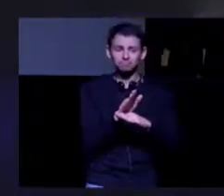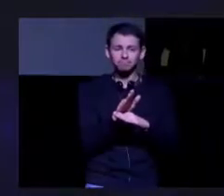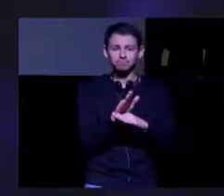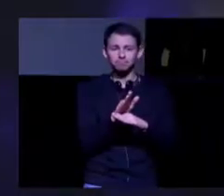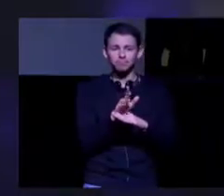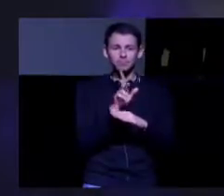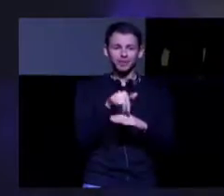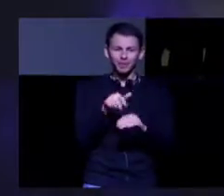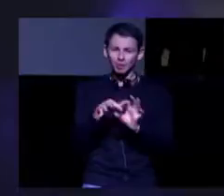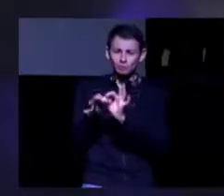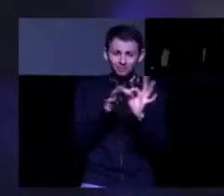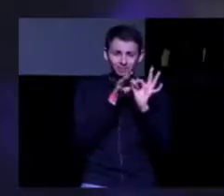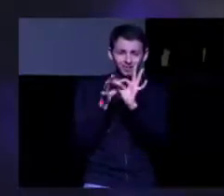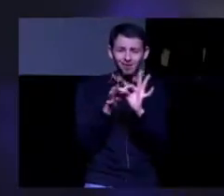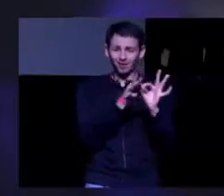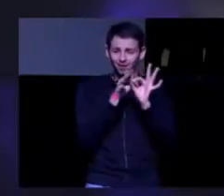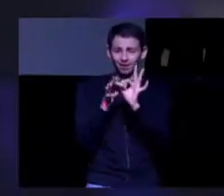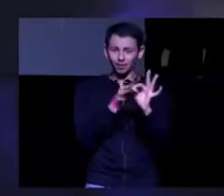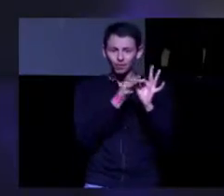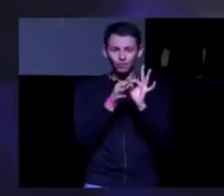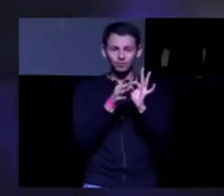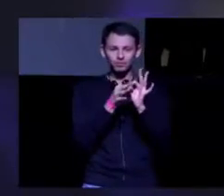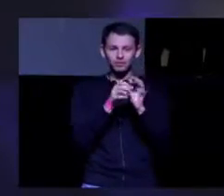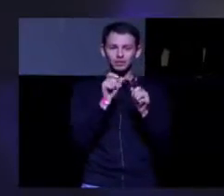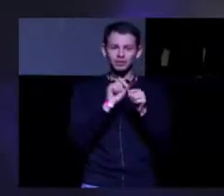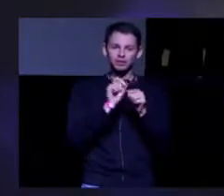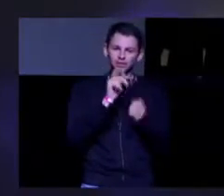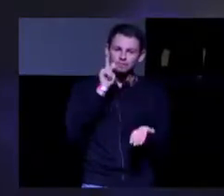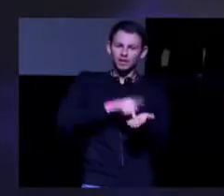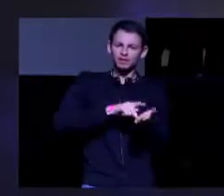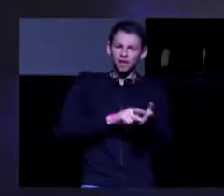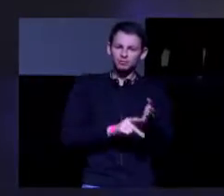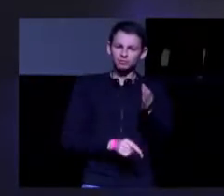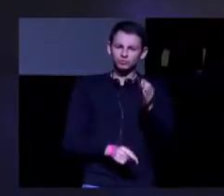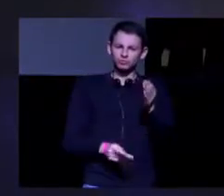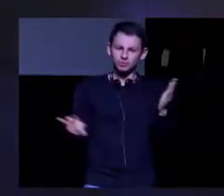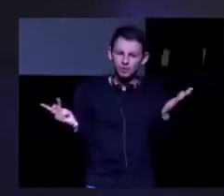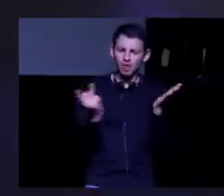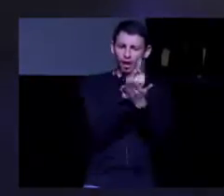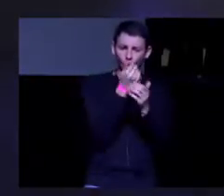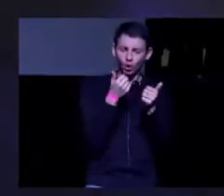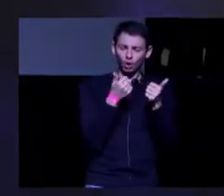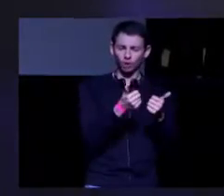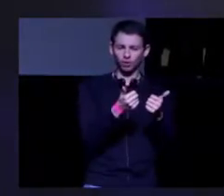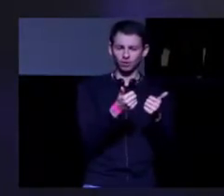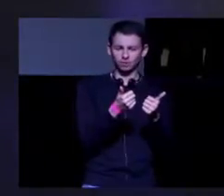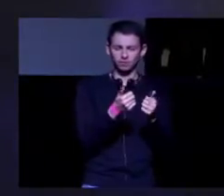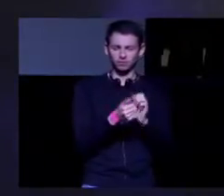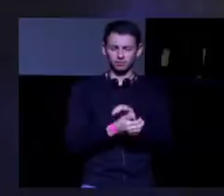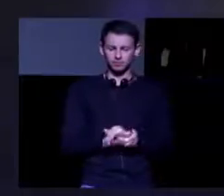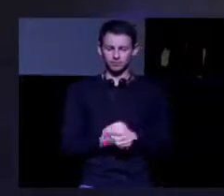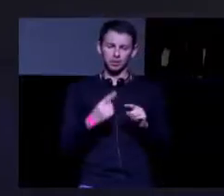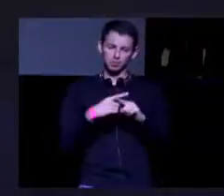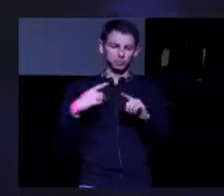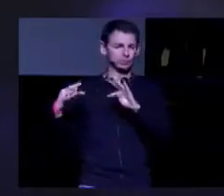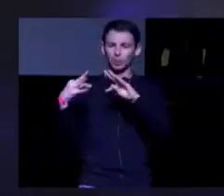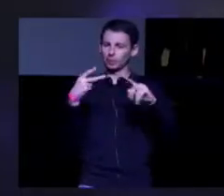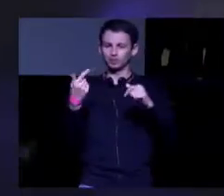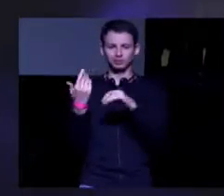essa união que faz as coisas acontecerem, que são todos que acabam ajudando